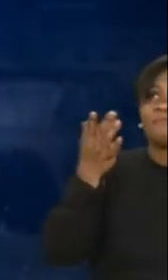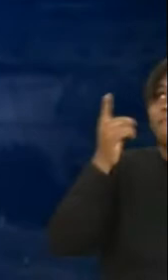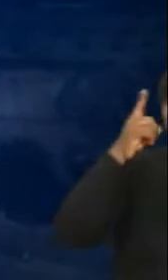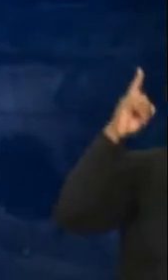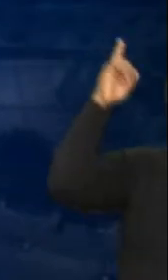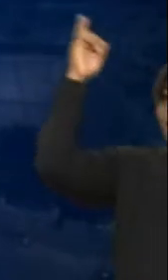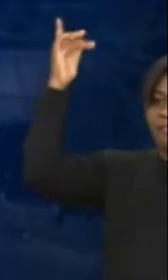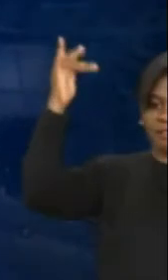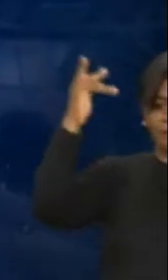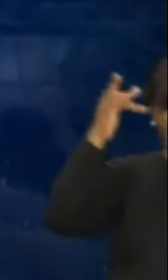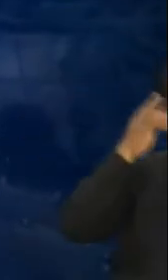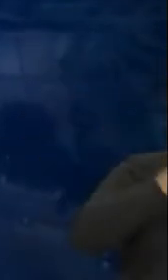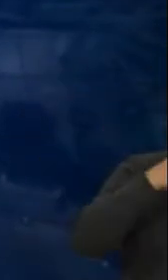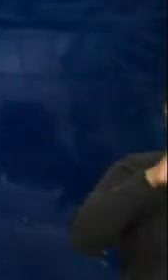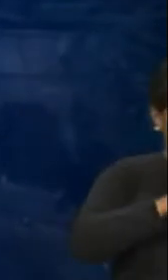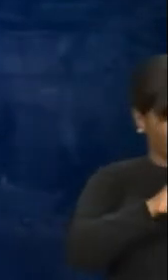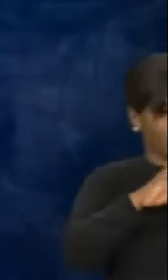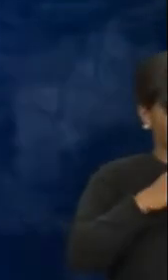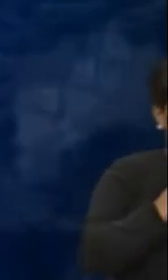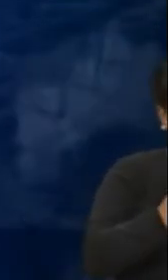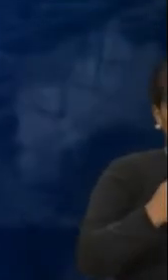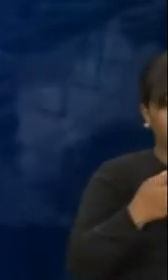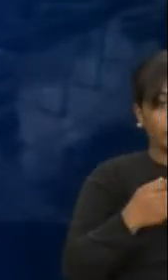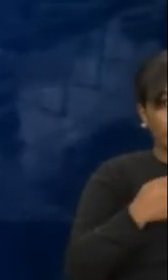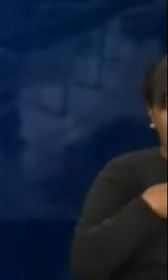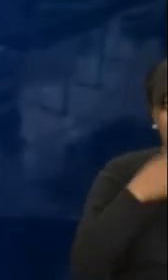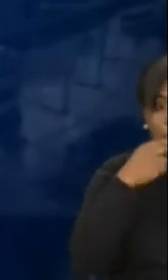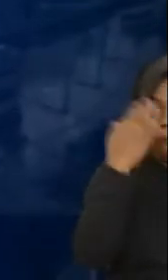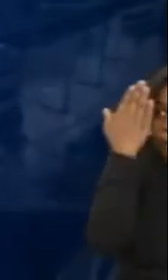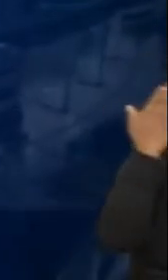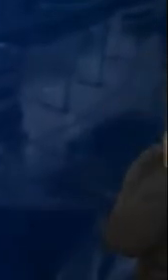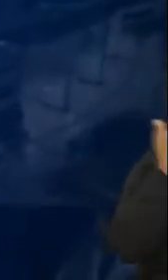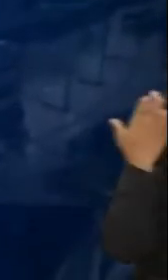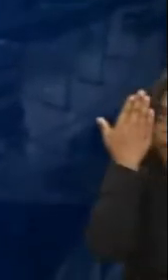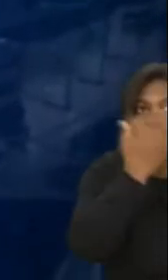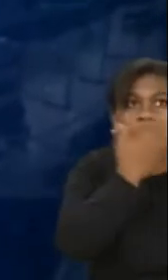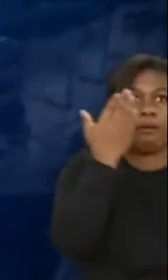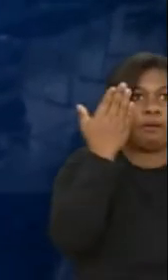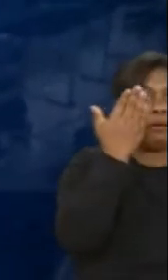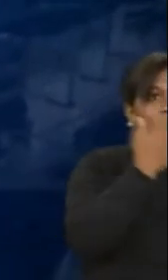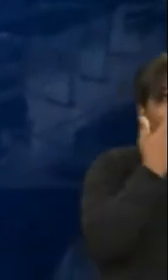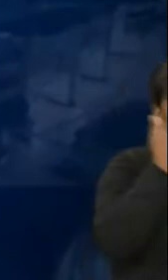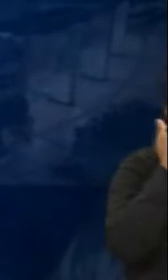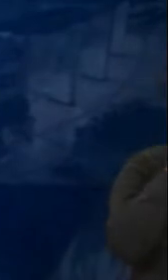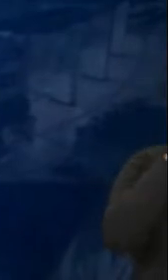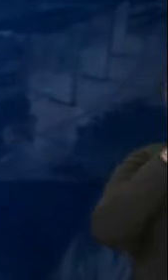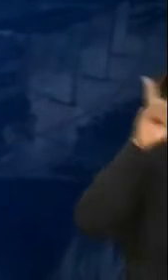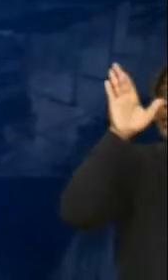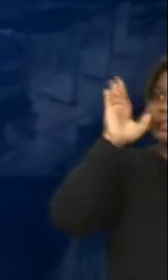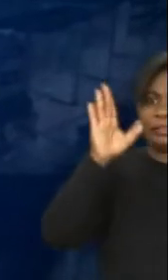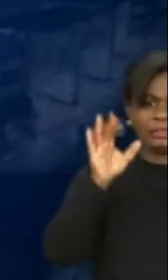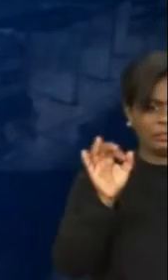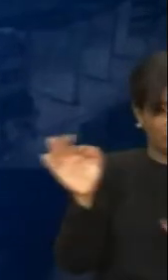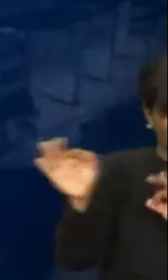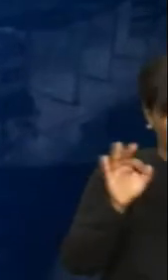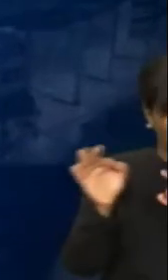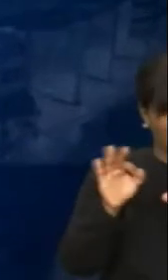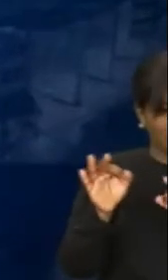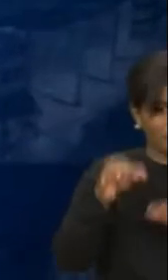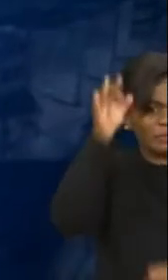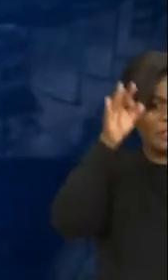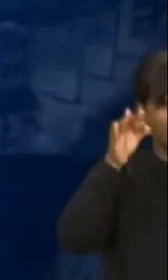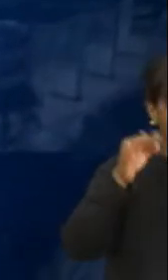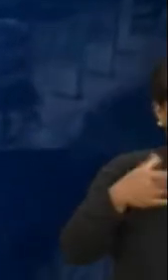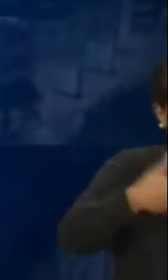Livrou-me. Livrou-me do que eu nem cheguei a ver. Já tinha um plano certo. Já tinha um